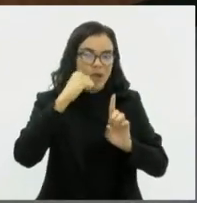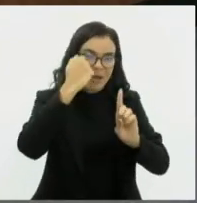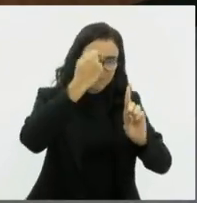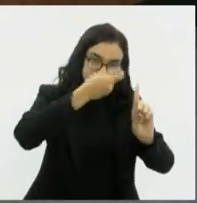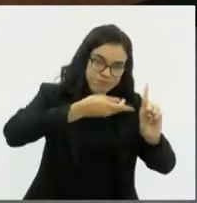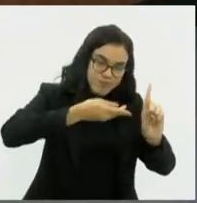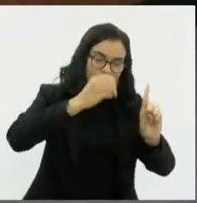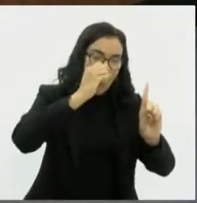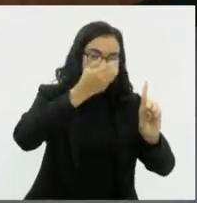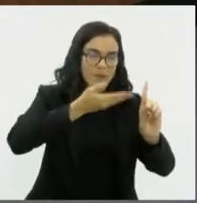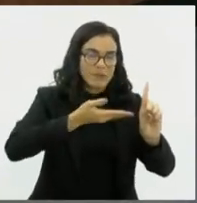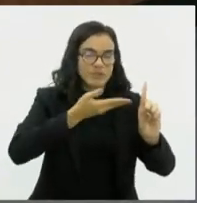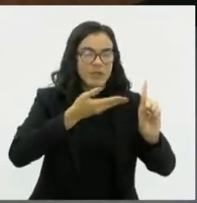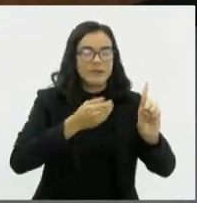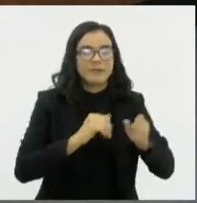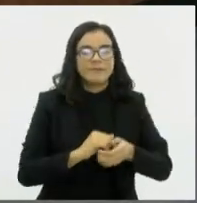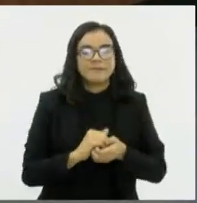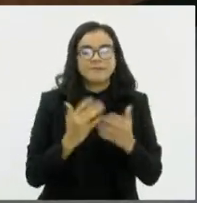homenageada.